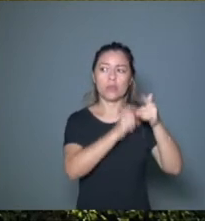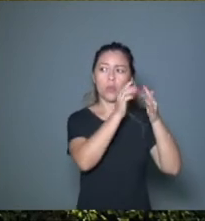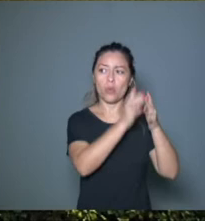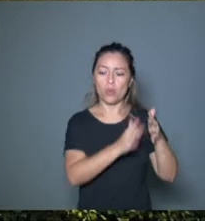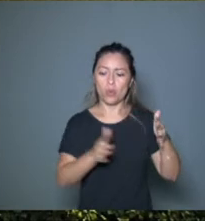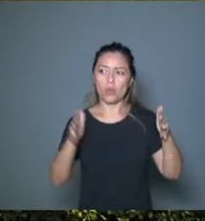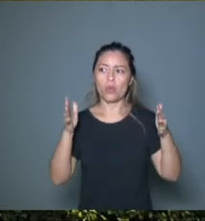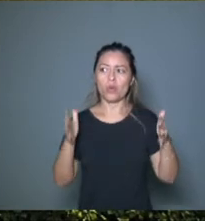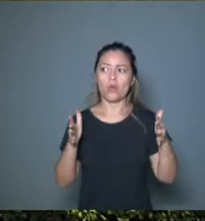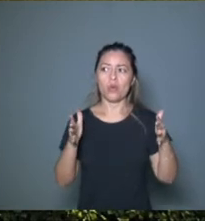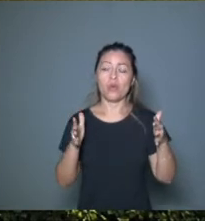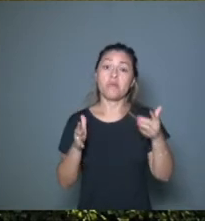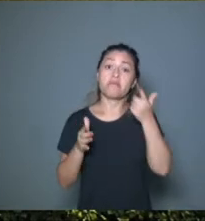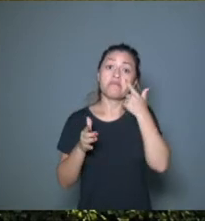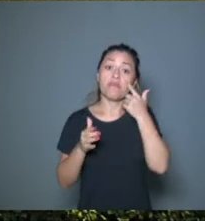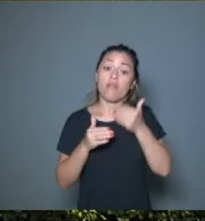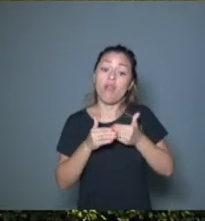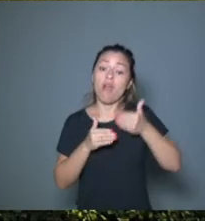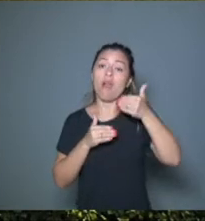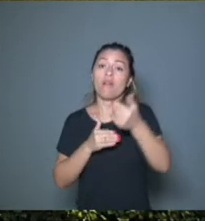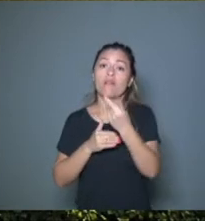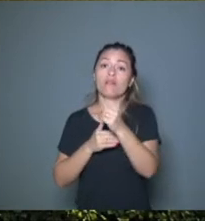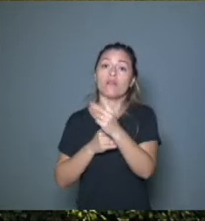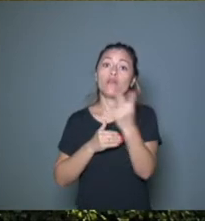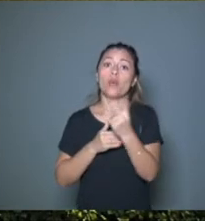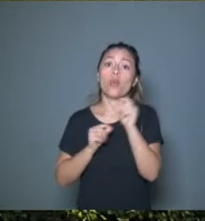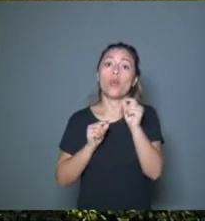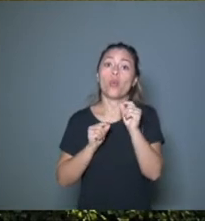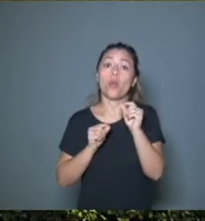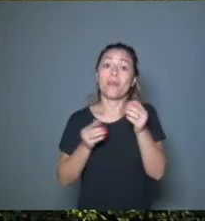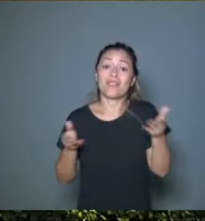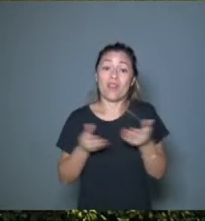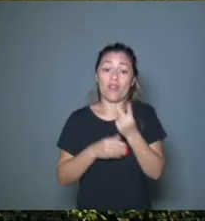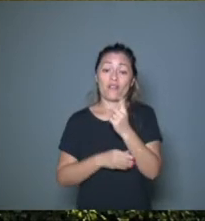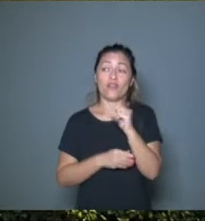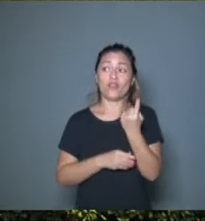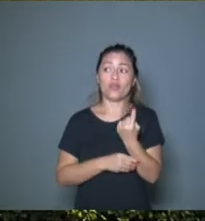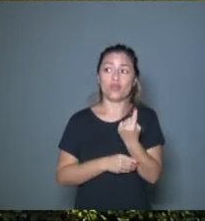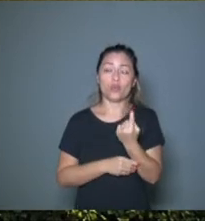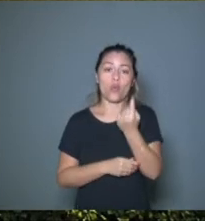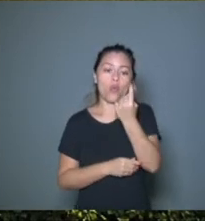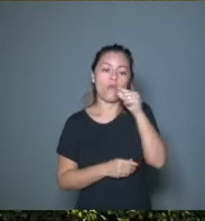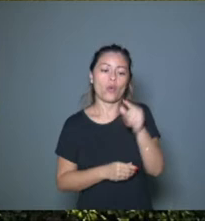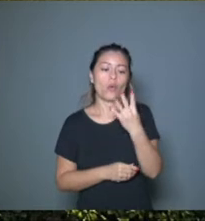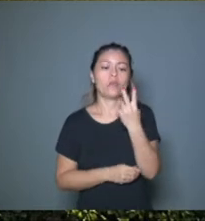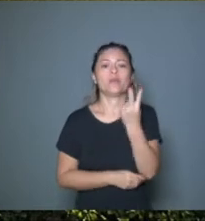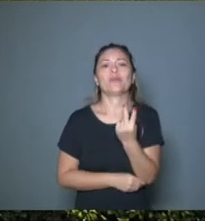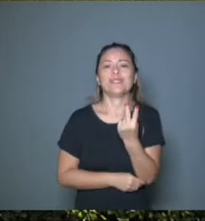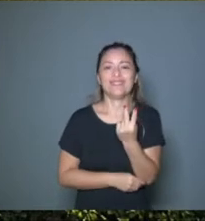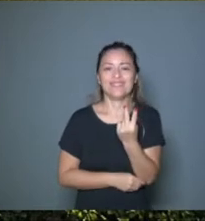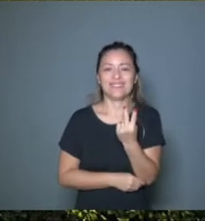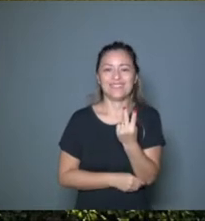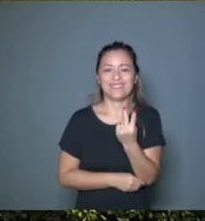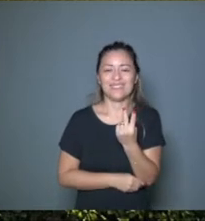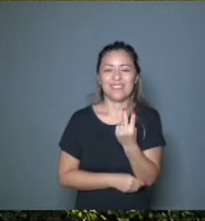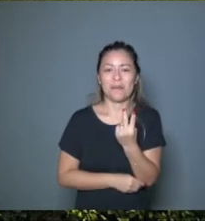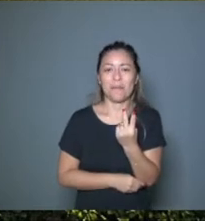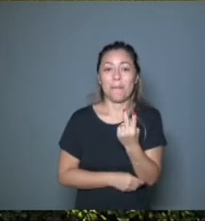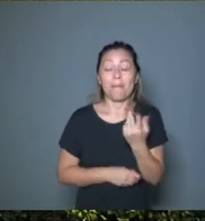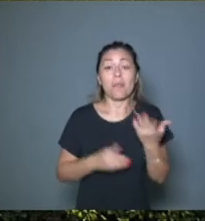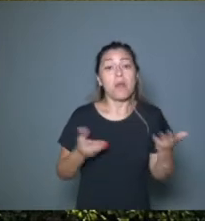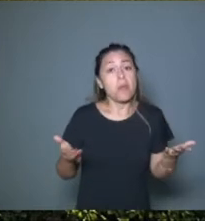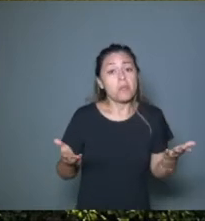plantada vai aparecer em 2022, a gente ficou com uma relação dívida-EBITDA de 1,4, né, 1,42, que é,